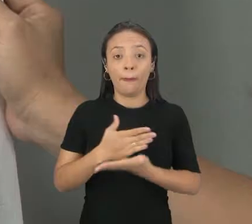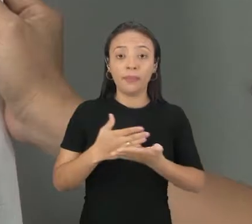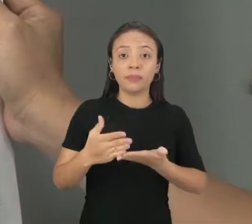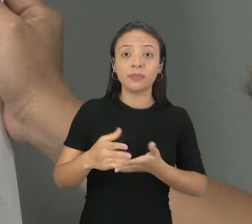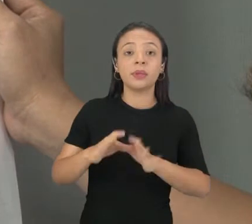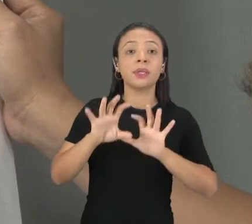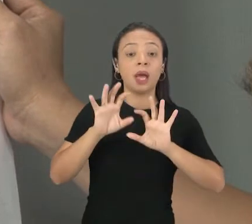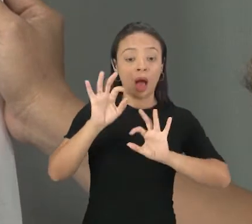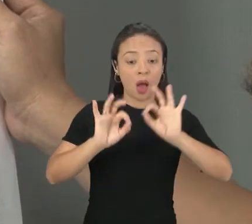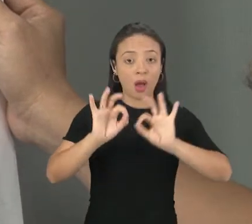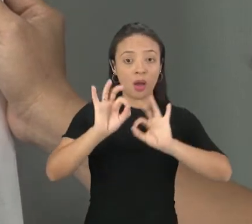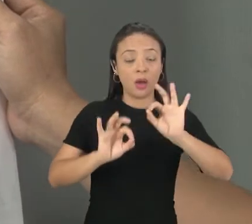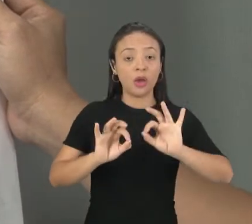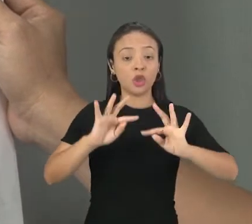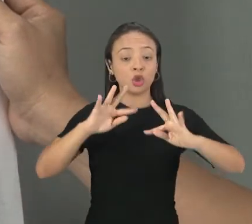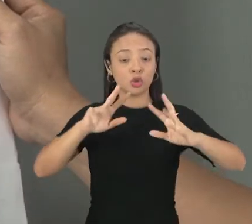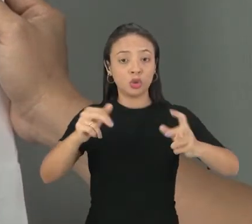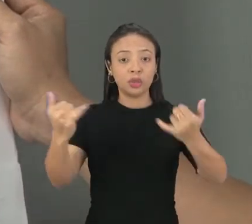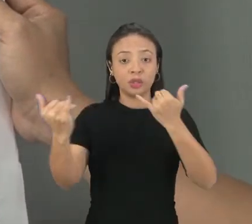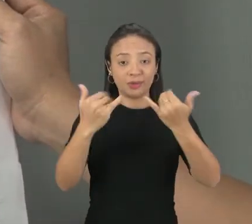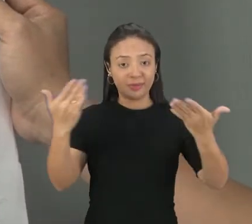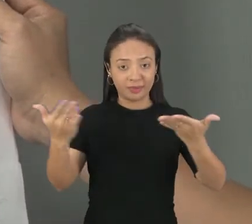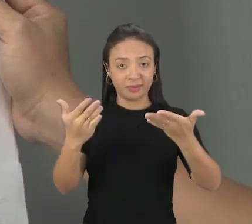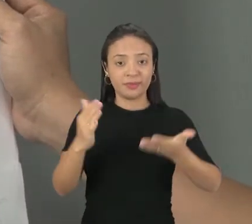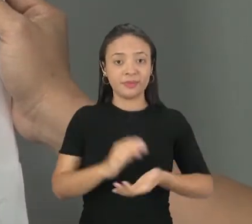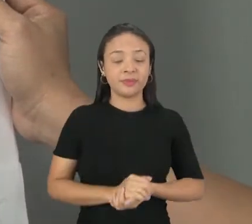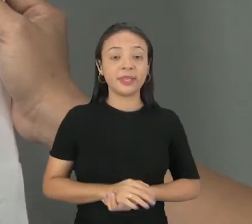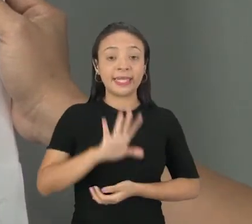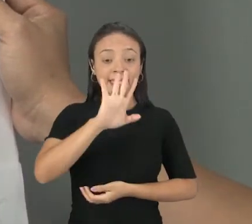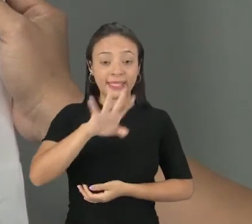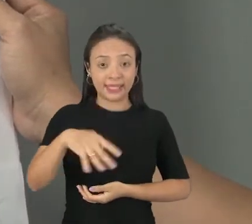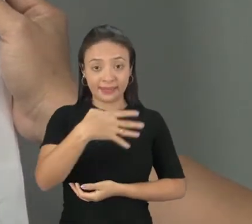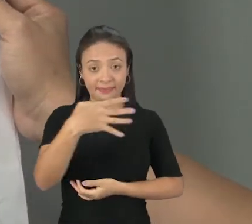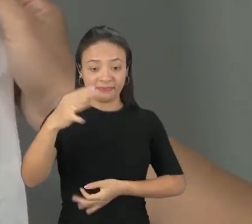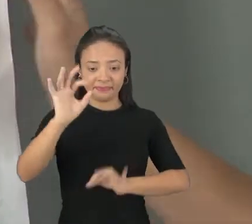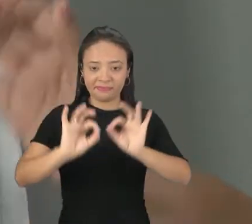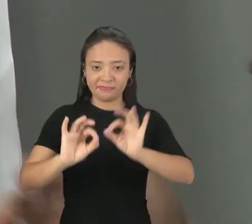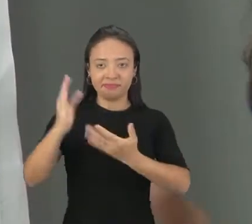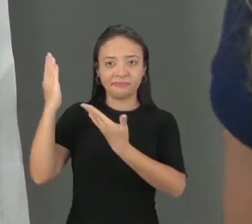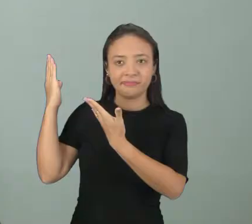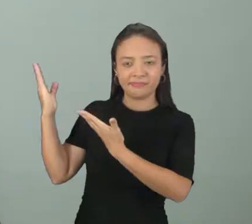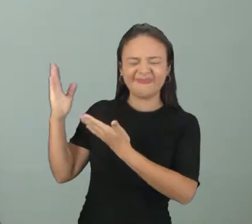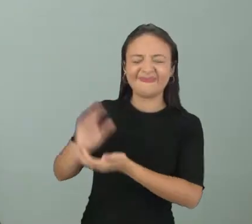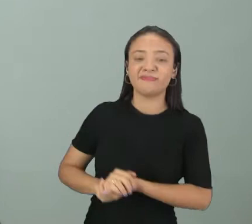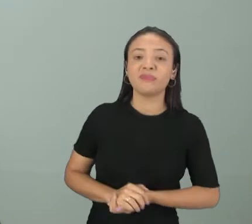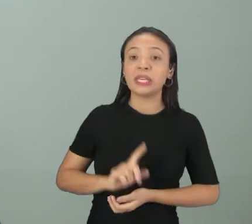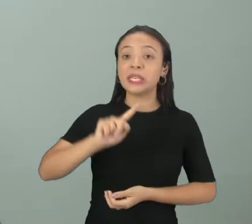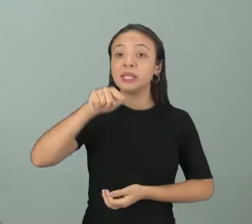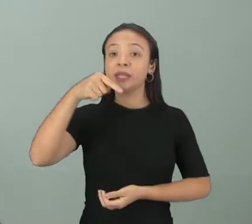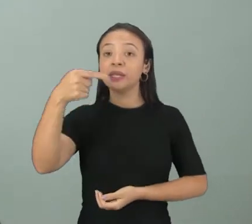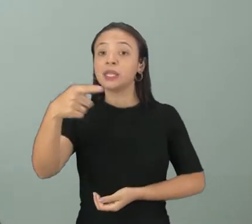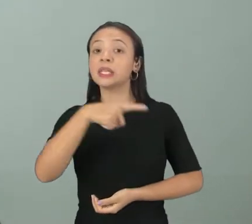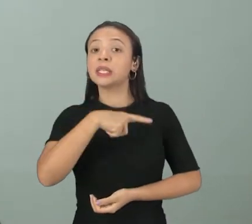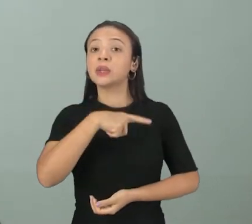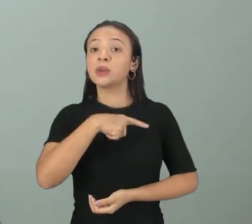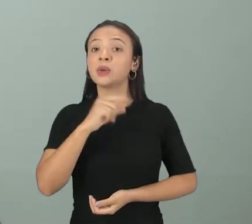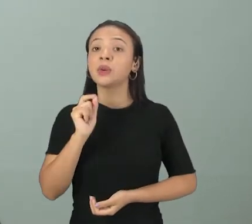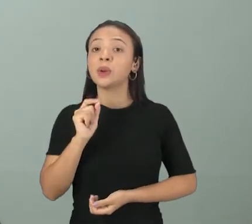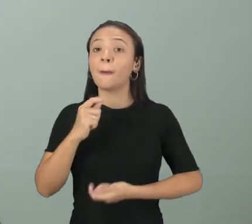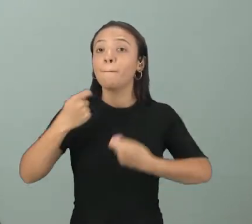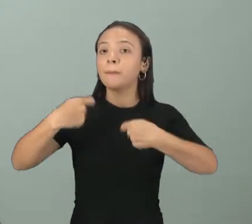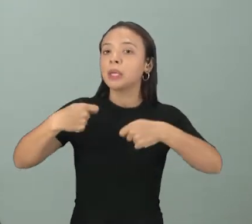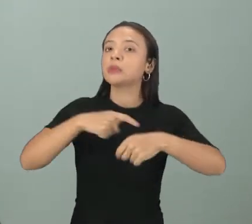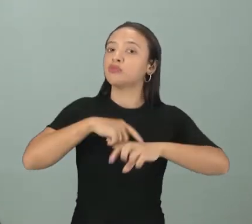nós iniciamos a nossa organização de da oi oi desenhamos uma tabela muito bem seguindo nós temos a necessidade